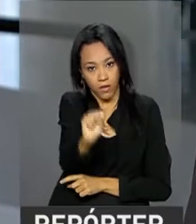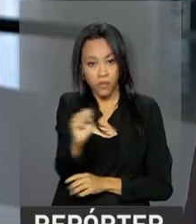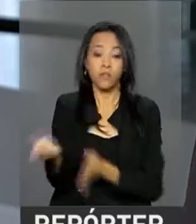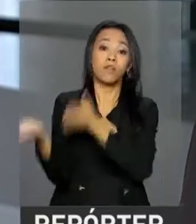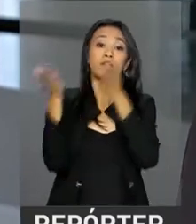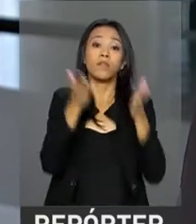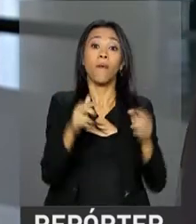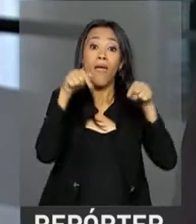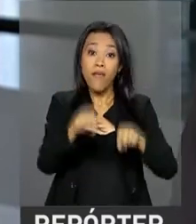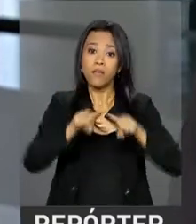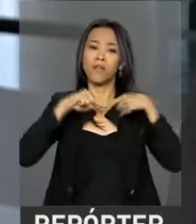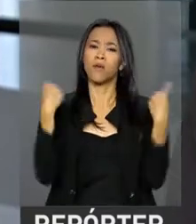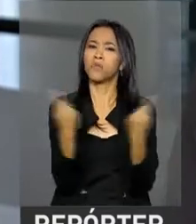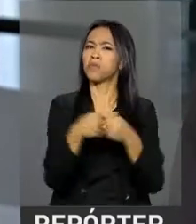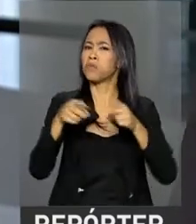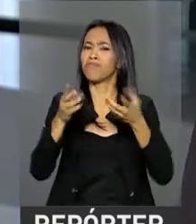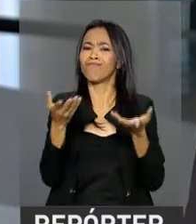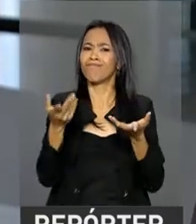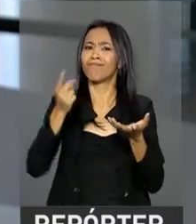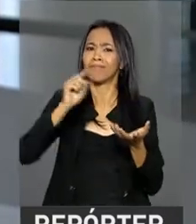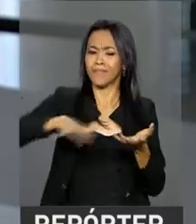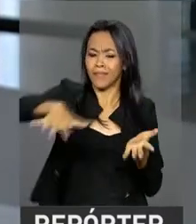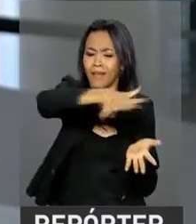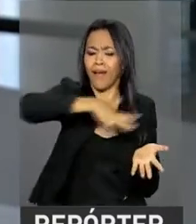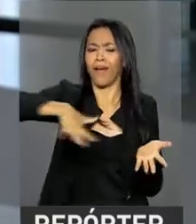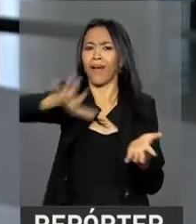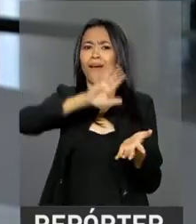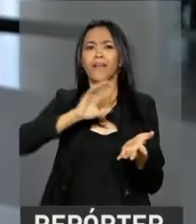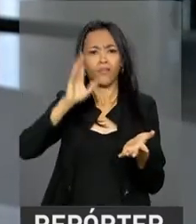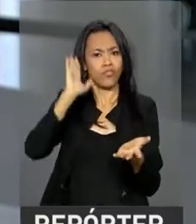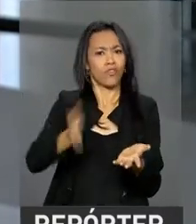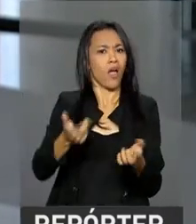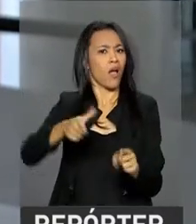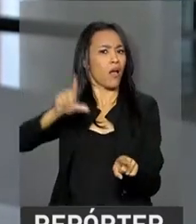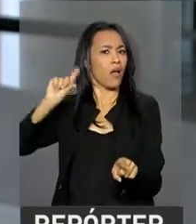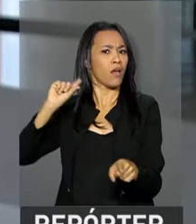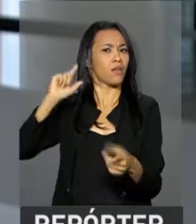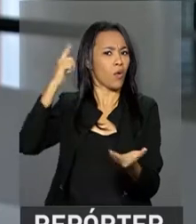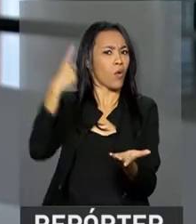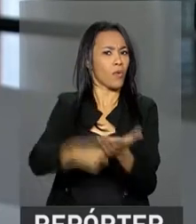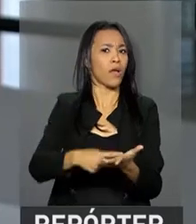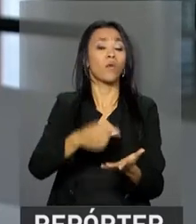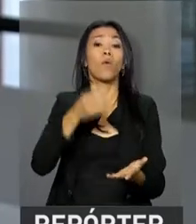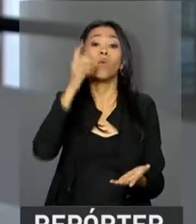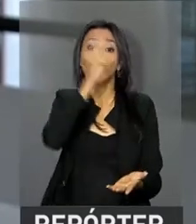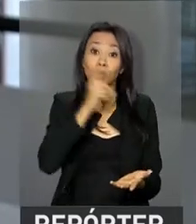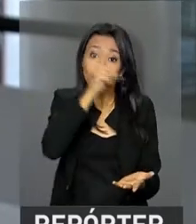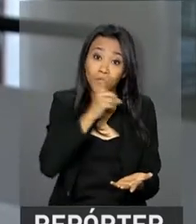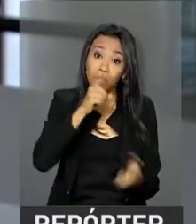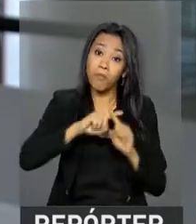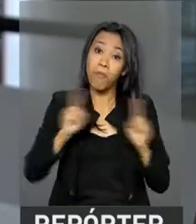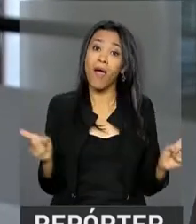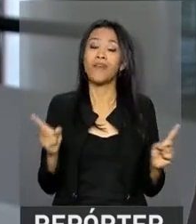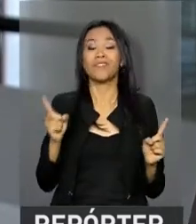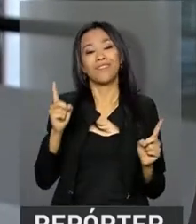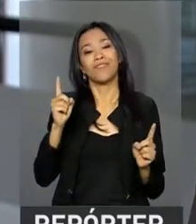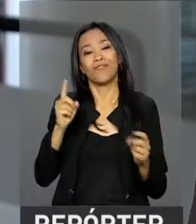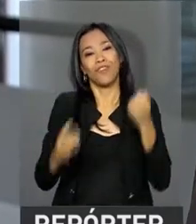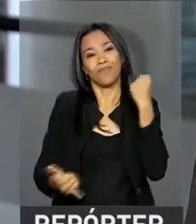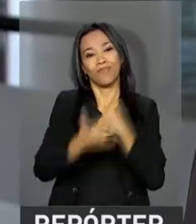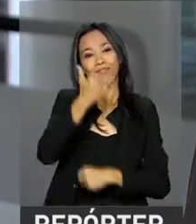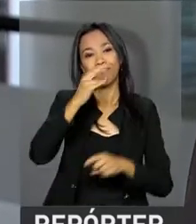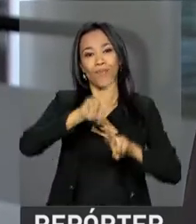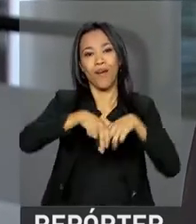ministros econômicos da econômica estava marcada inicialmente para ontem domingo mas teve que ser adiado